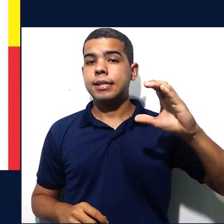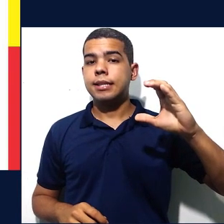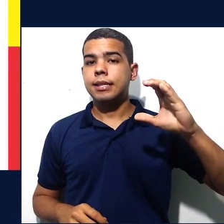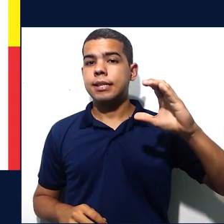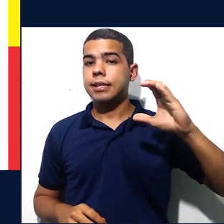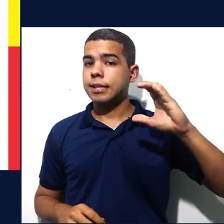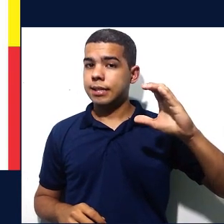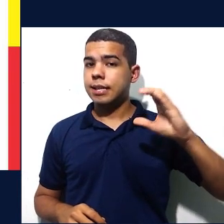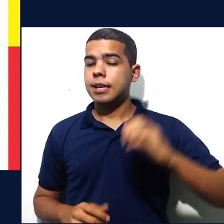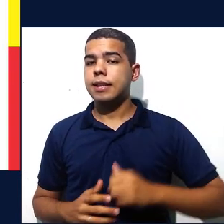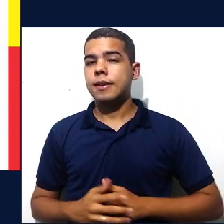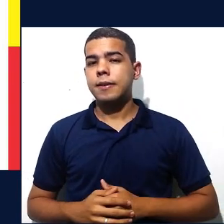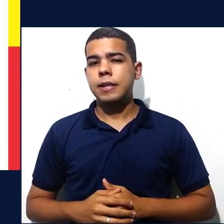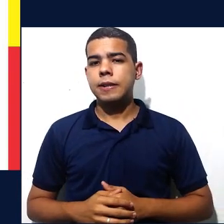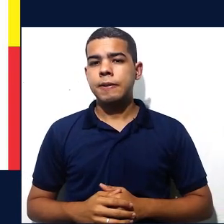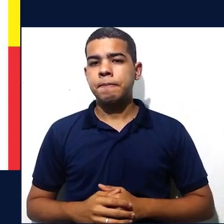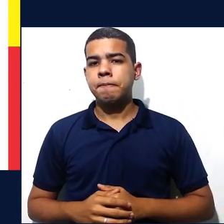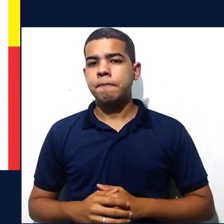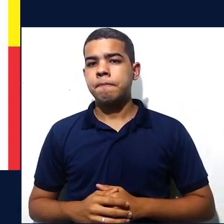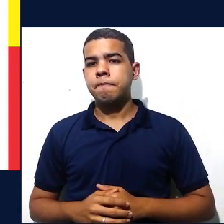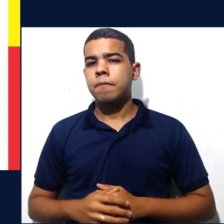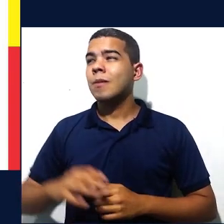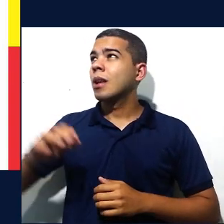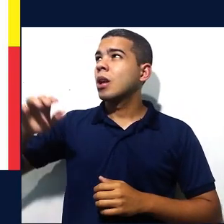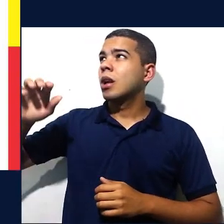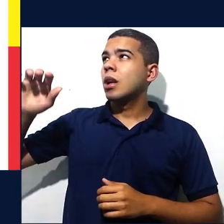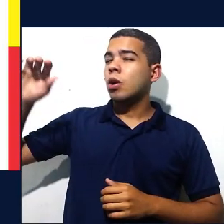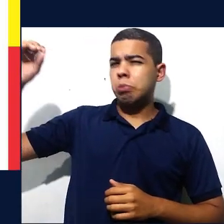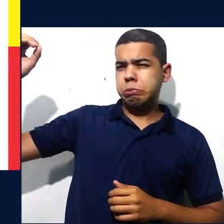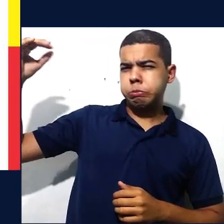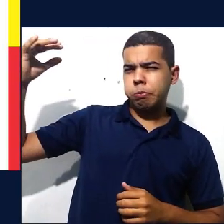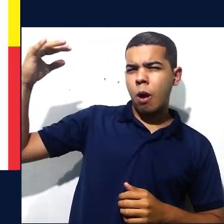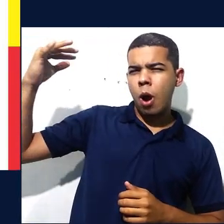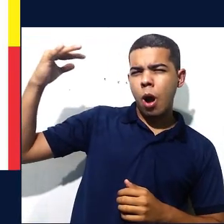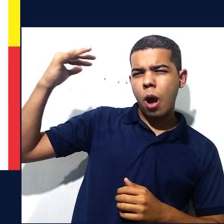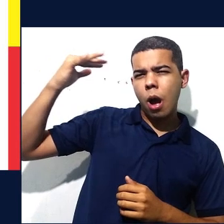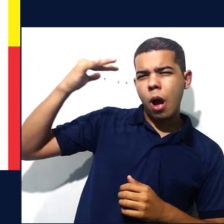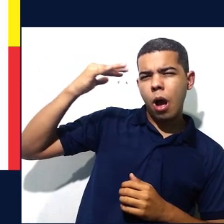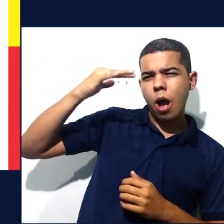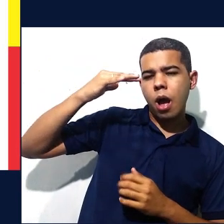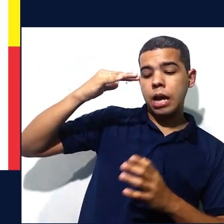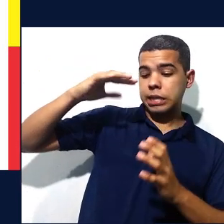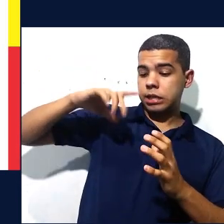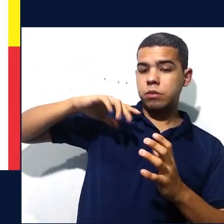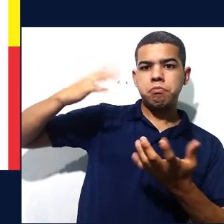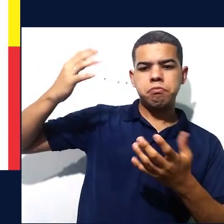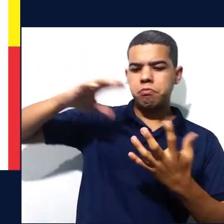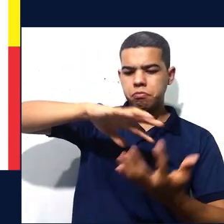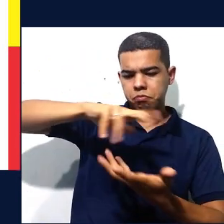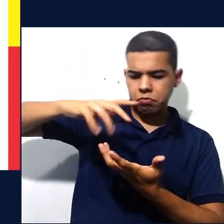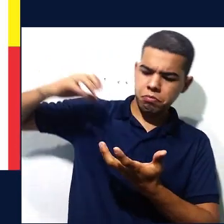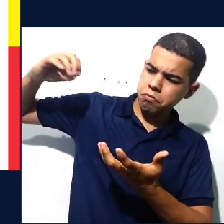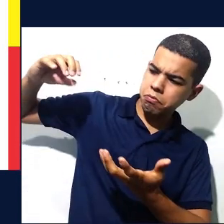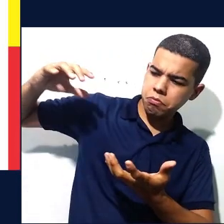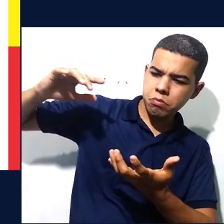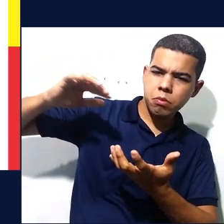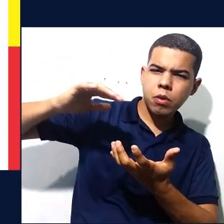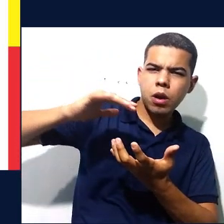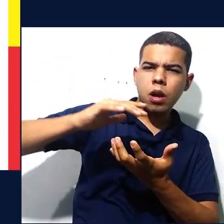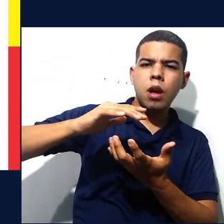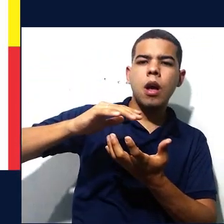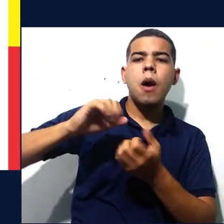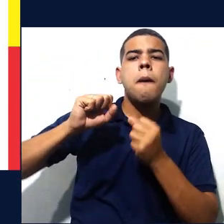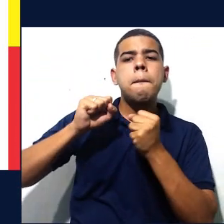alternativa C. O aumento dos raios ultravioletas que atingem a superfície pode provocar o